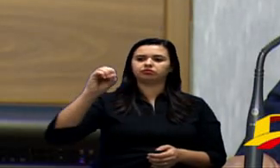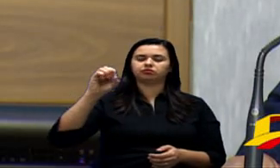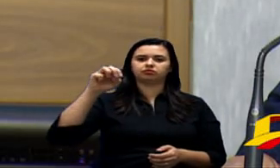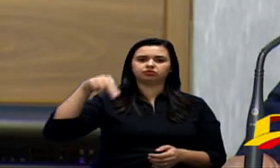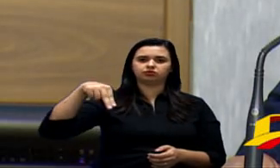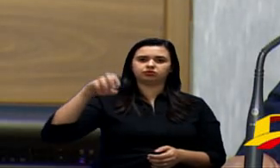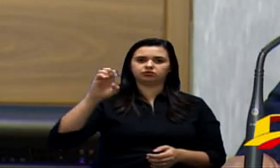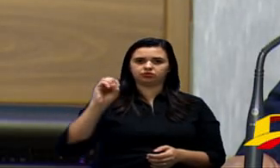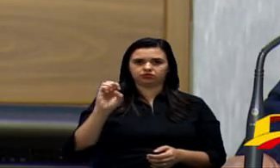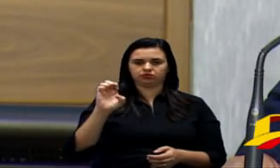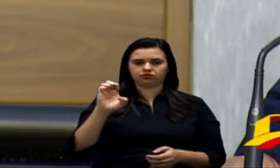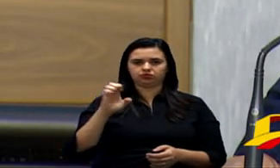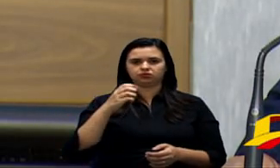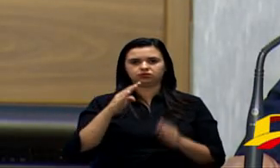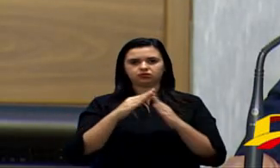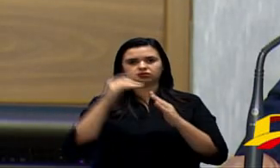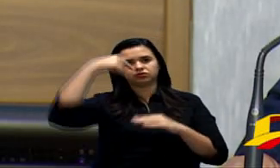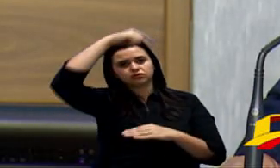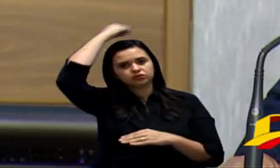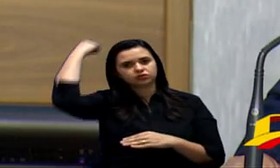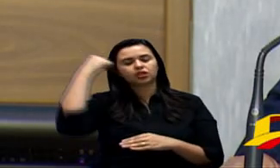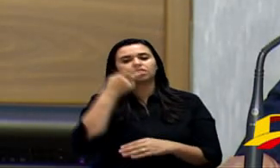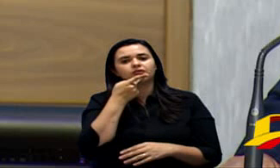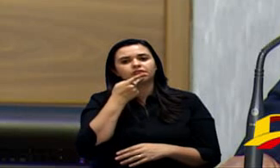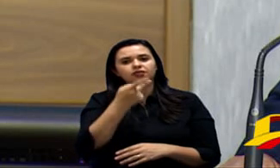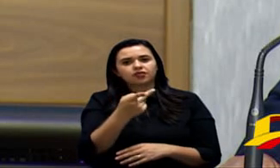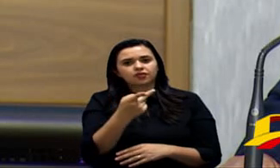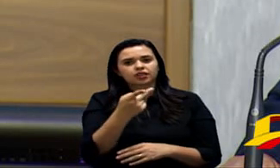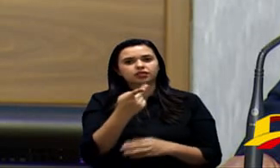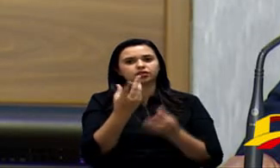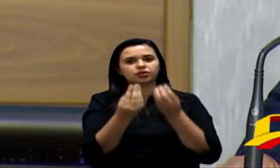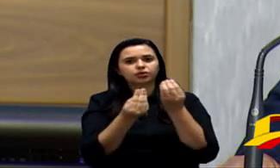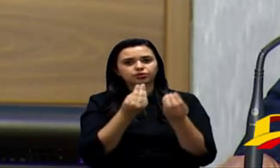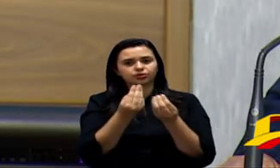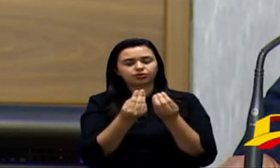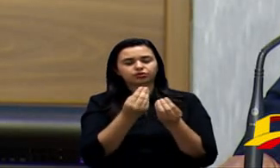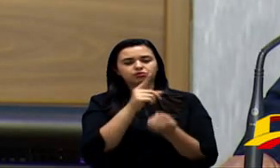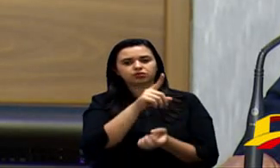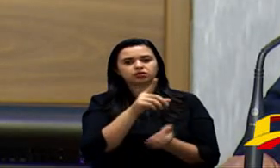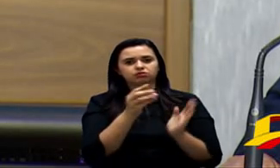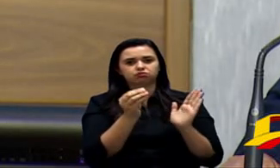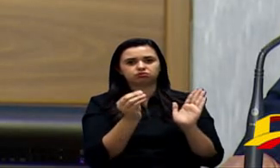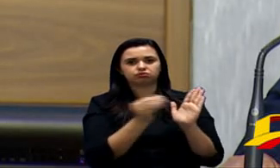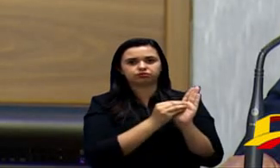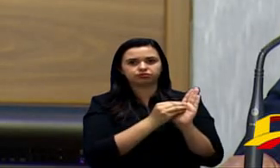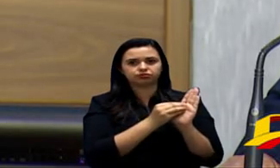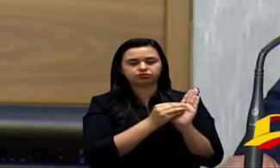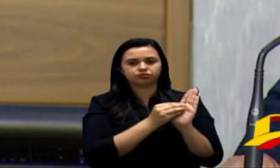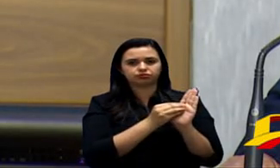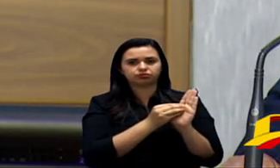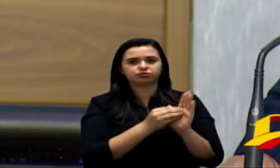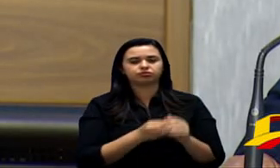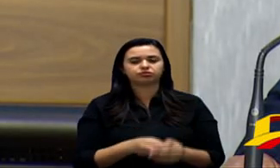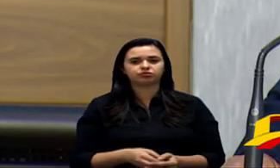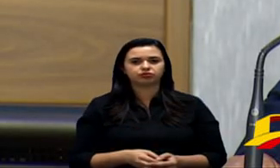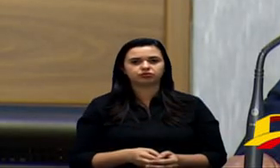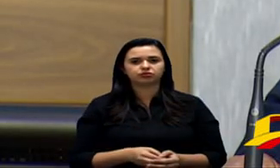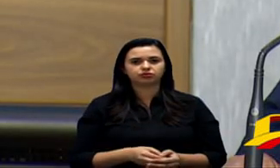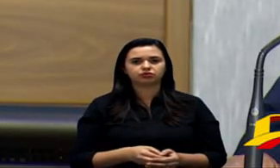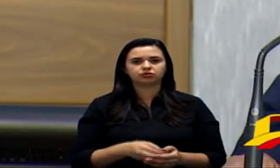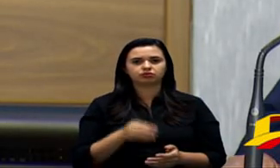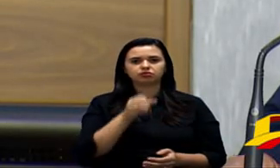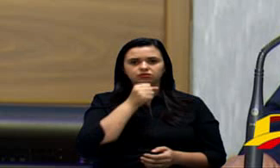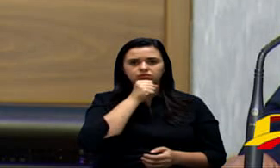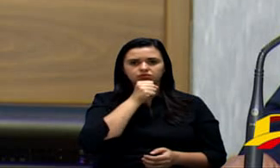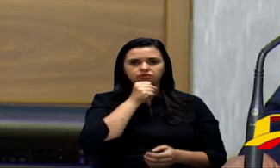o Luiz Fernando citou de uma das cláusulas que tem lá do contrato, tá? A Simone, Simone, abre o microfone.